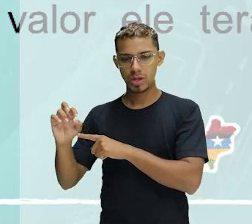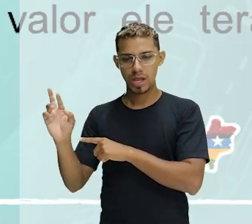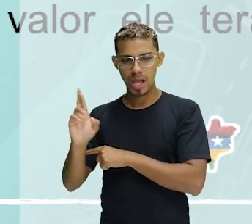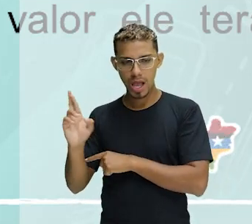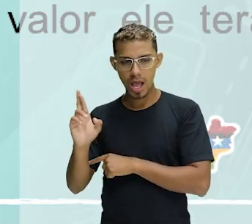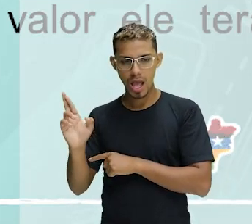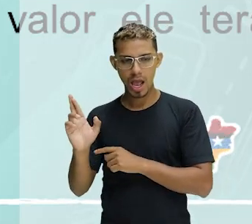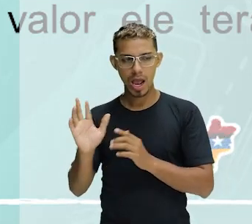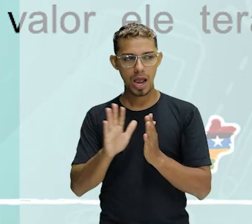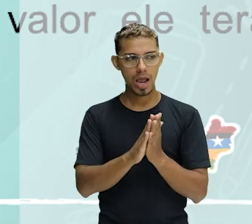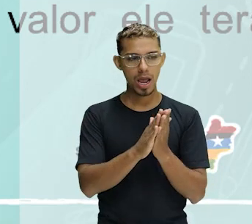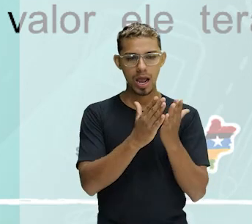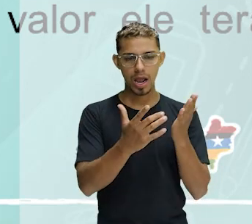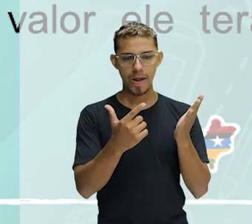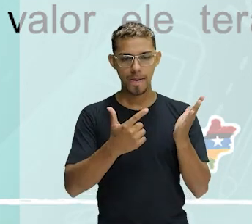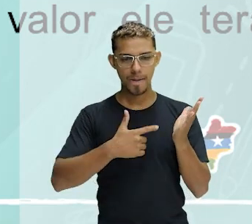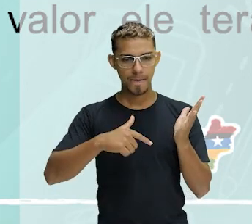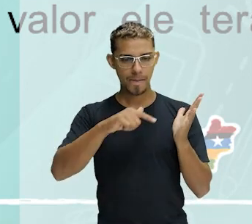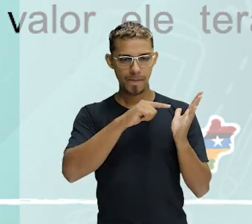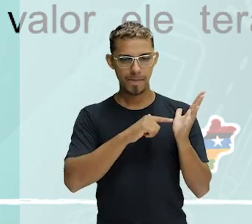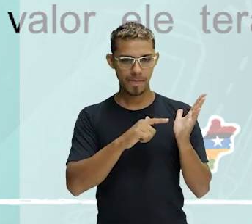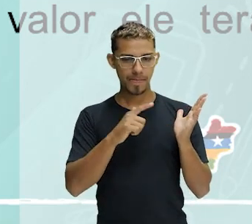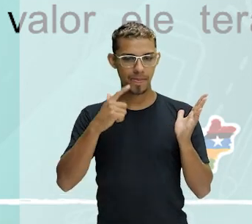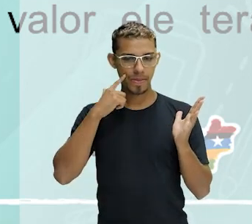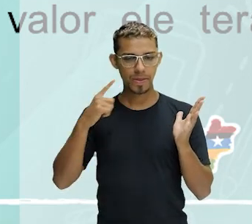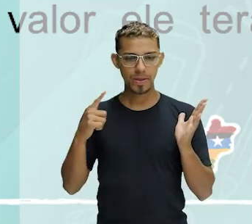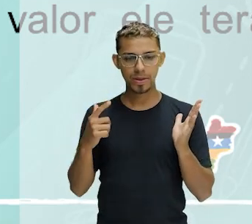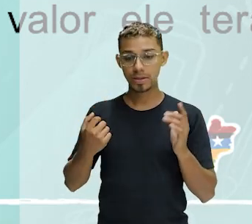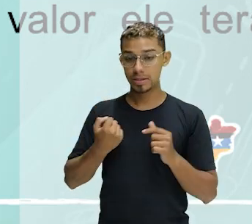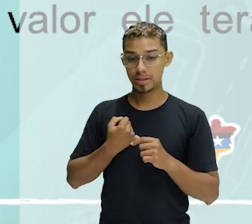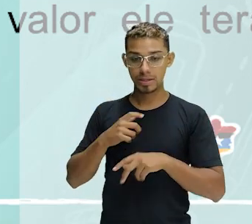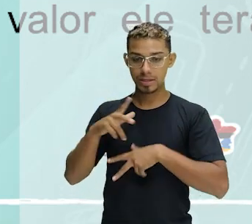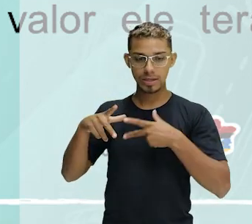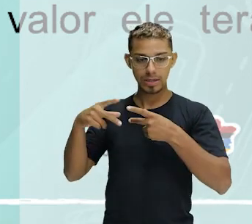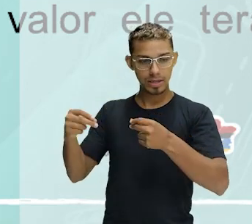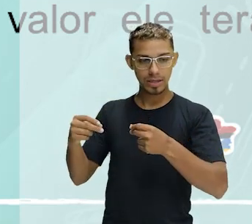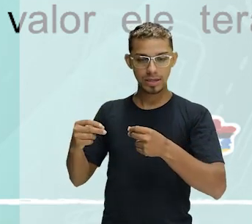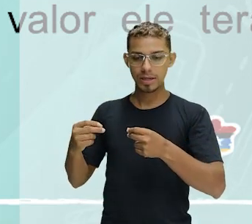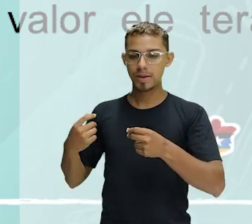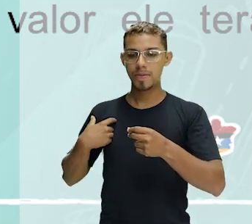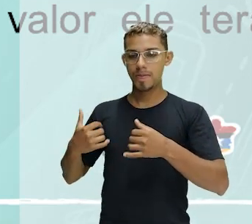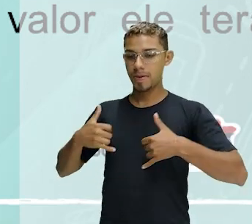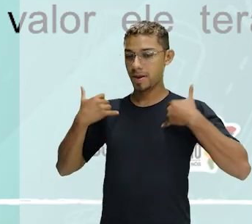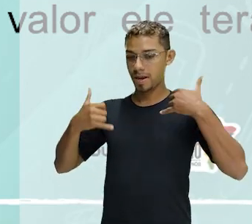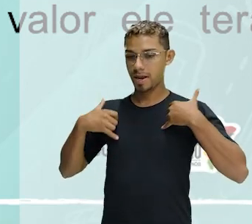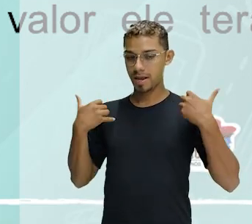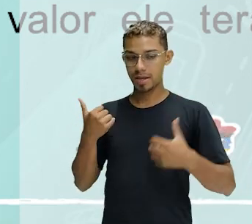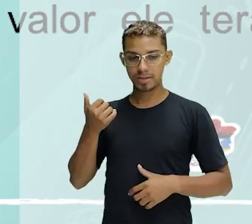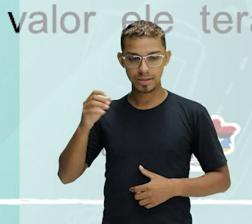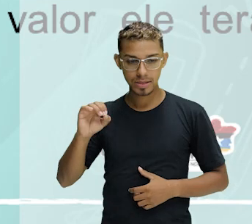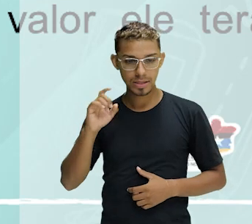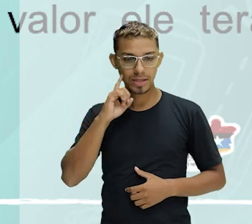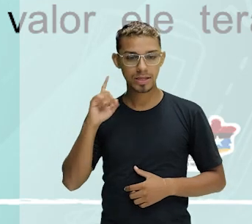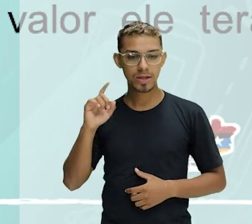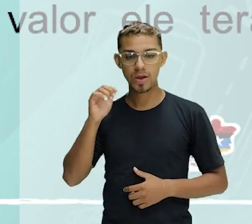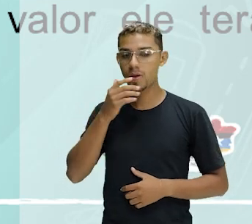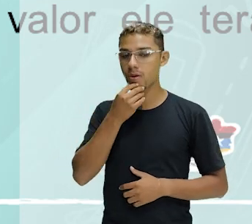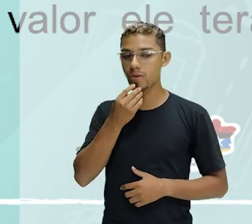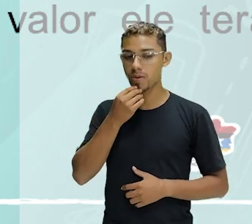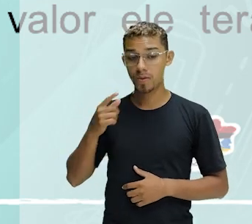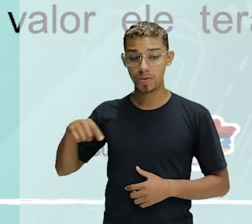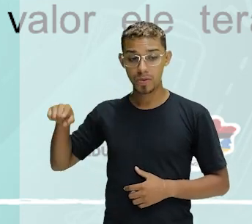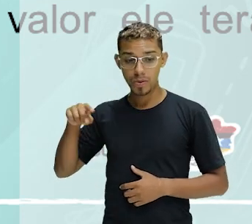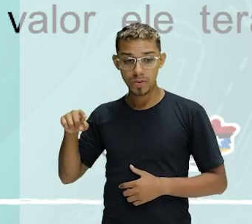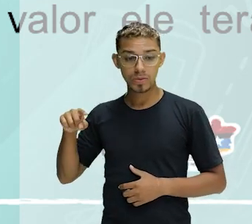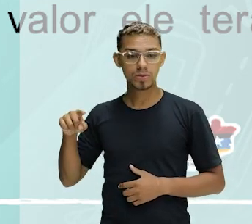seu filho, como presente pelo 10º aniversário do menino. Vamos supor que o rendimento dessa caderneta de poupança seja